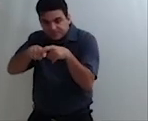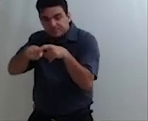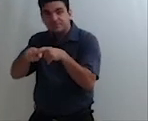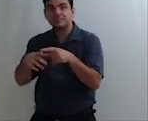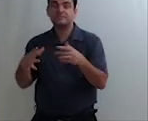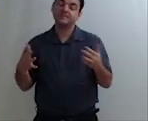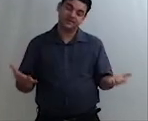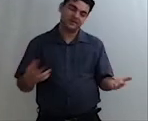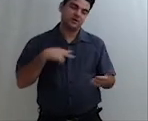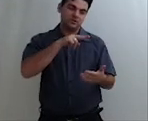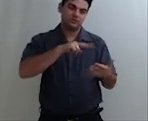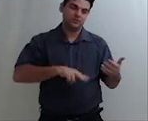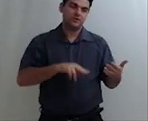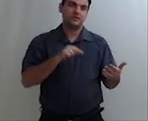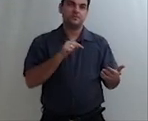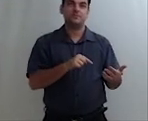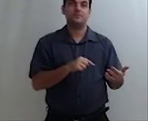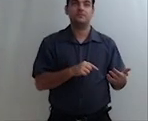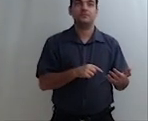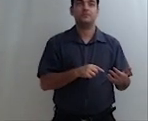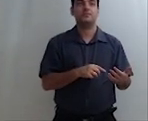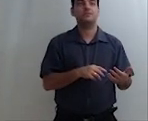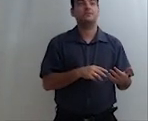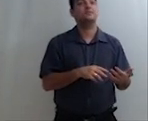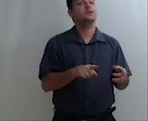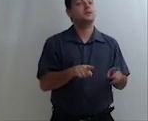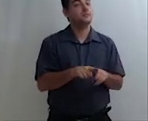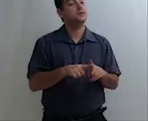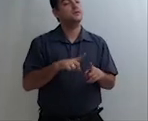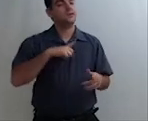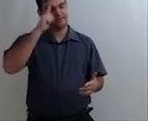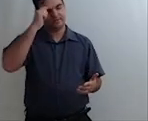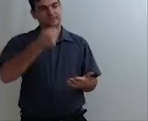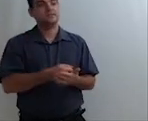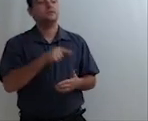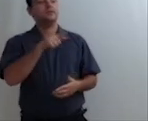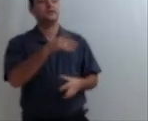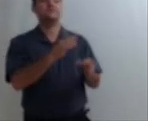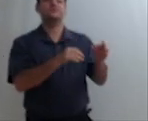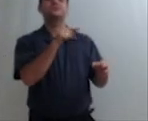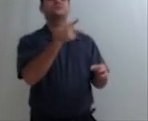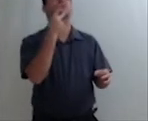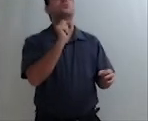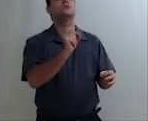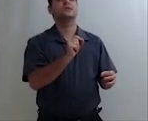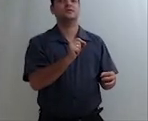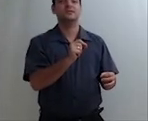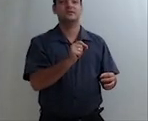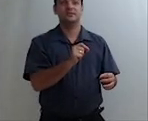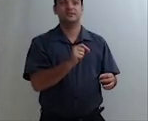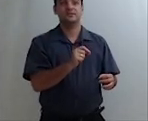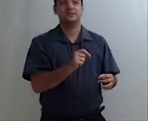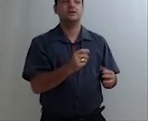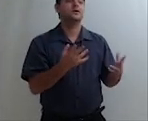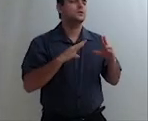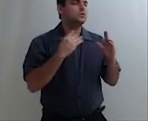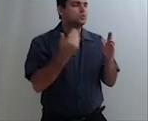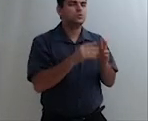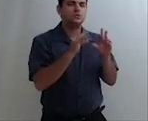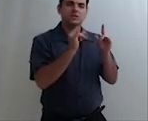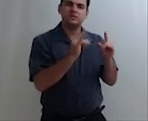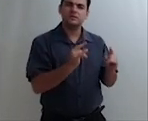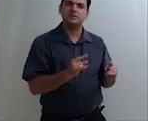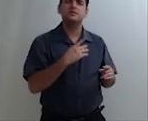transcrição e faço e transcrevo também o que disse o tribunal de justiça e digo o seguinte todos esses elementos com adunam de forma a